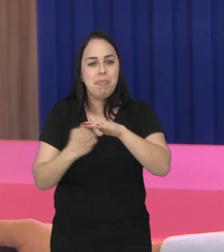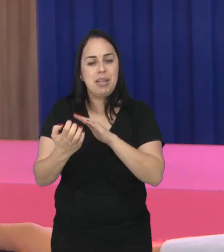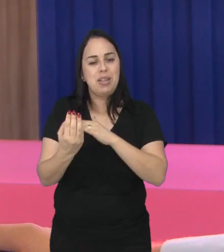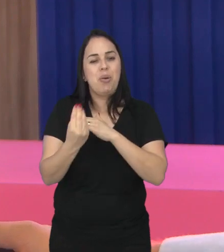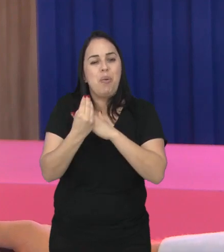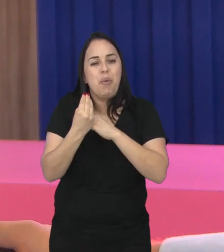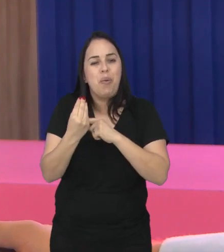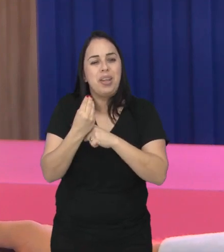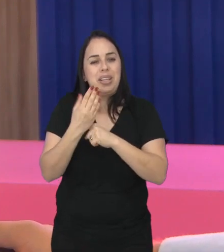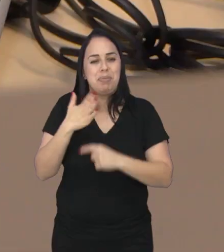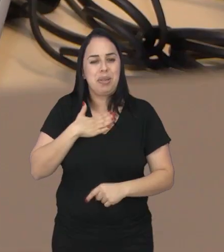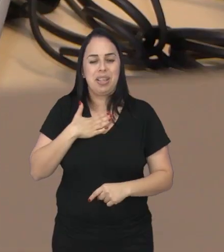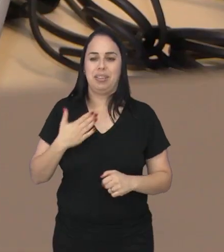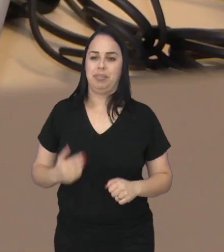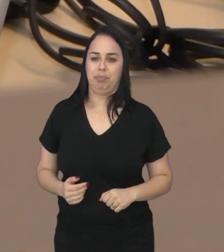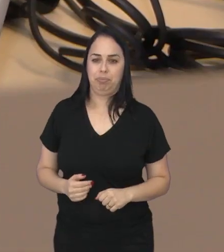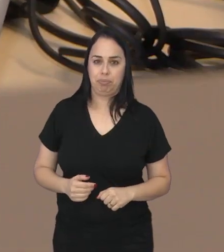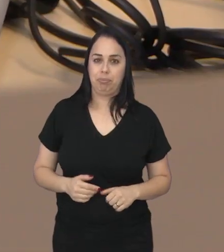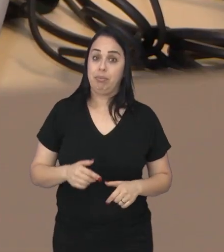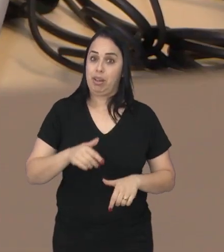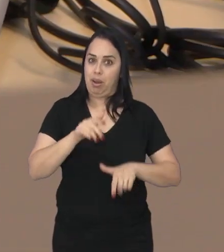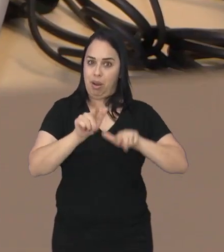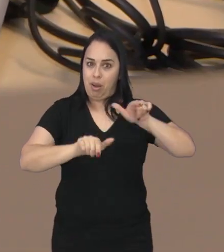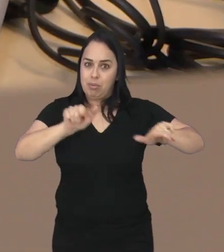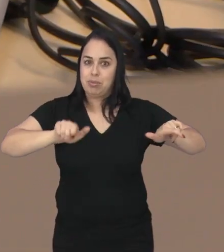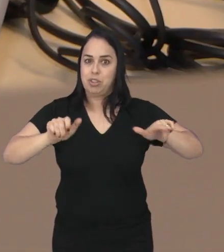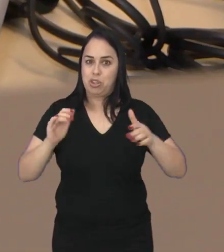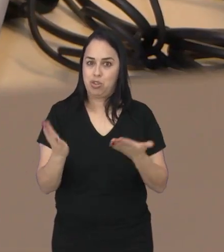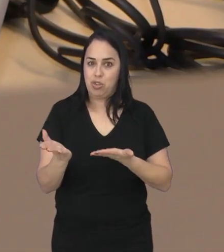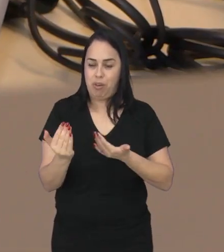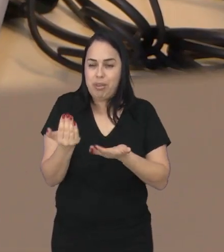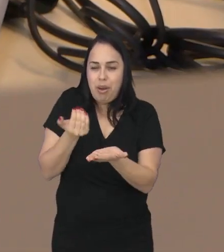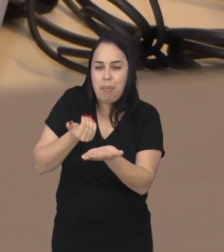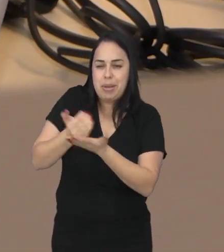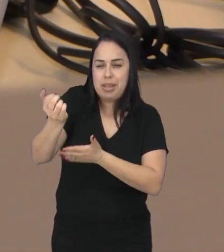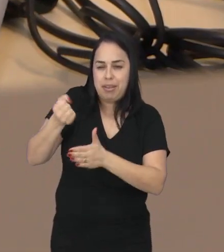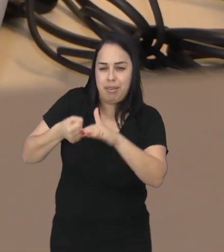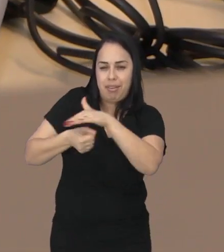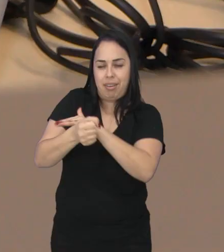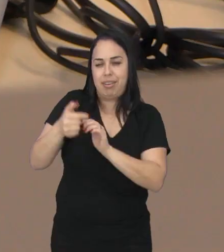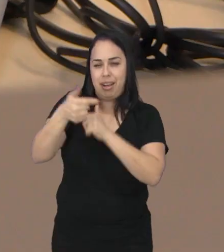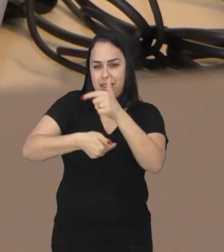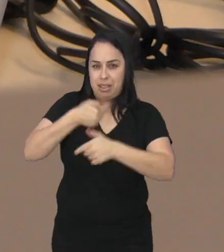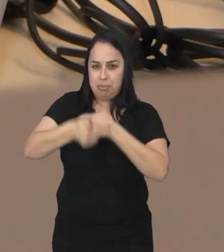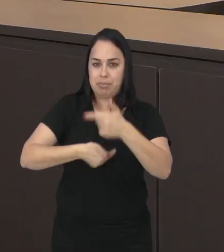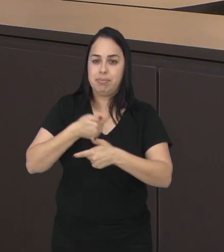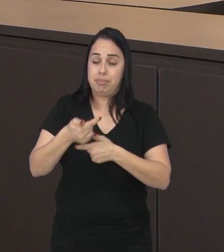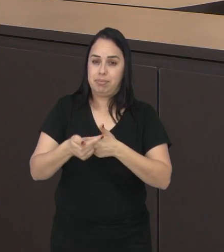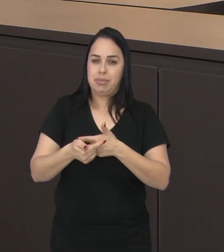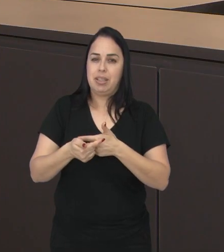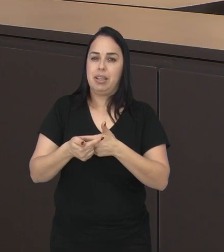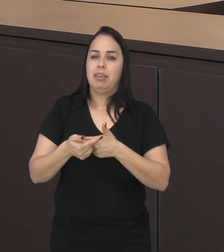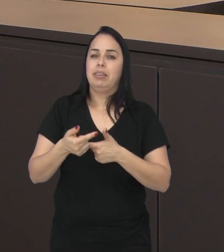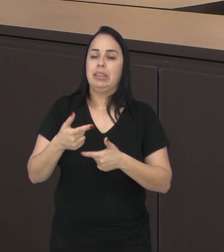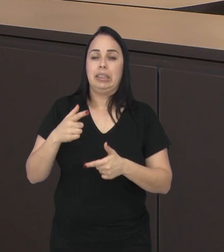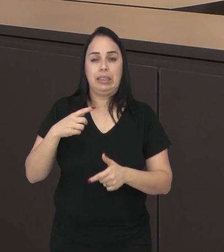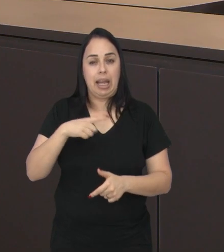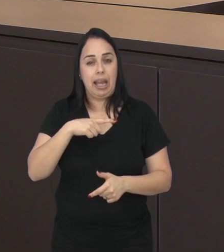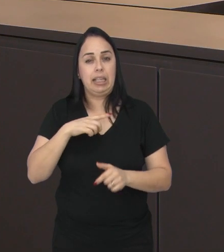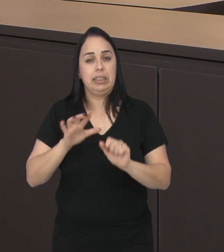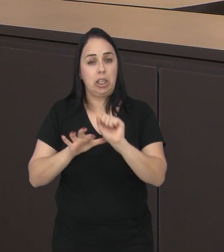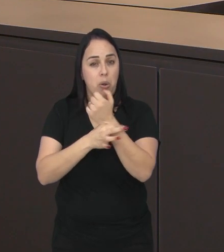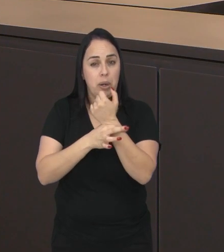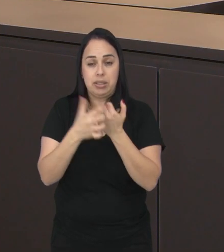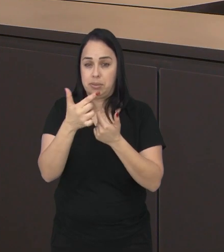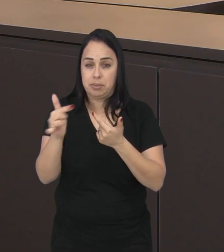de mim cara faz toda a diferença e muitos desses jovens que estão no início de suas vidas profissionais enfrentam em